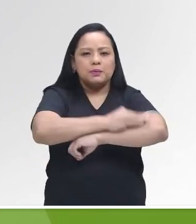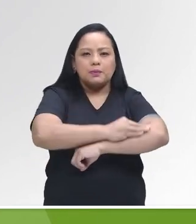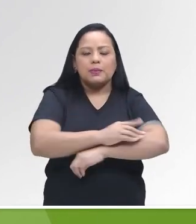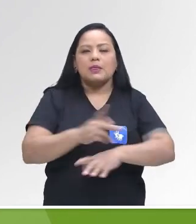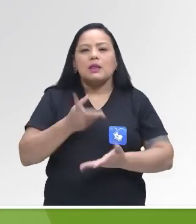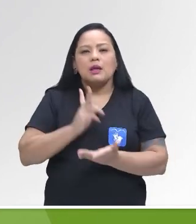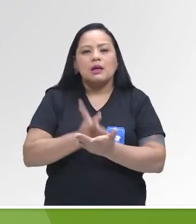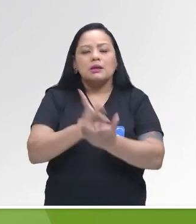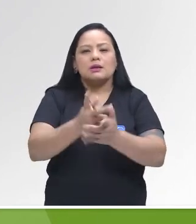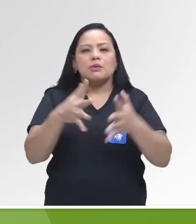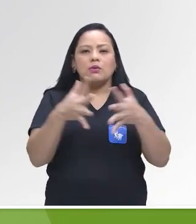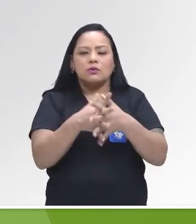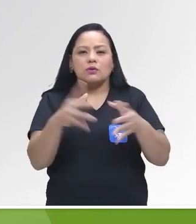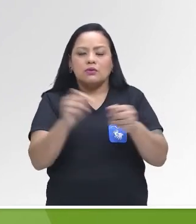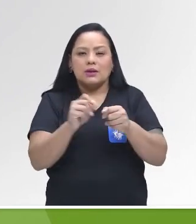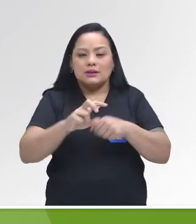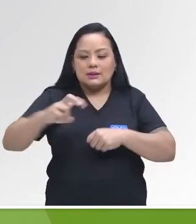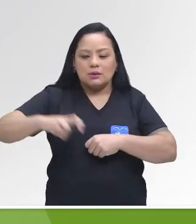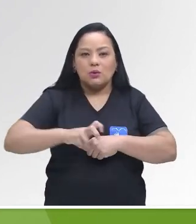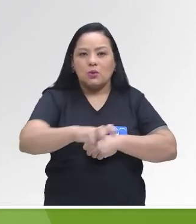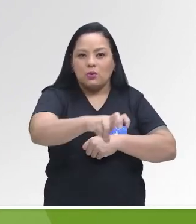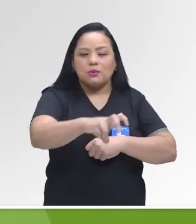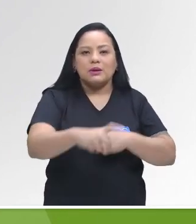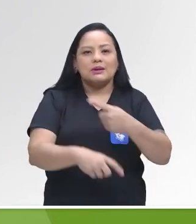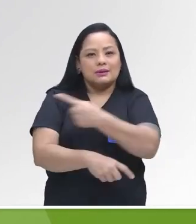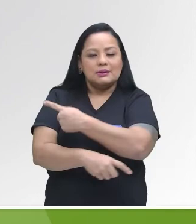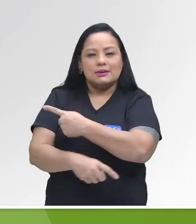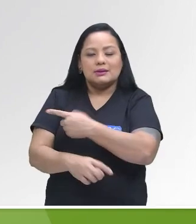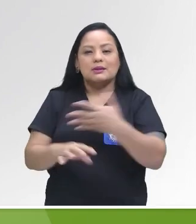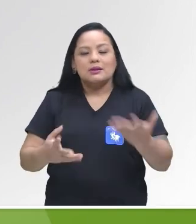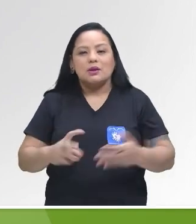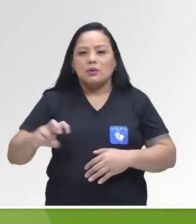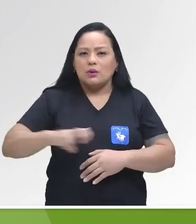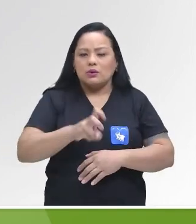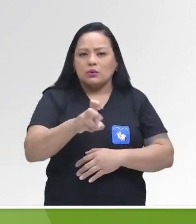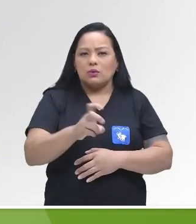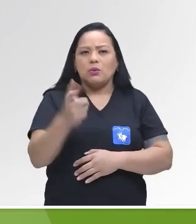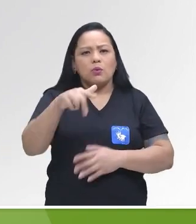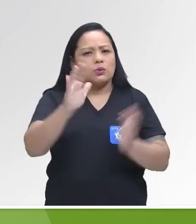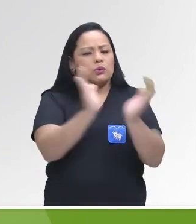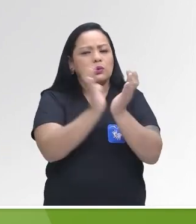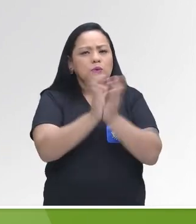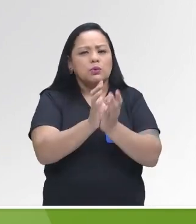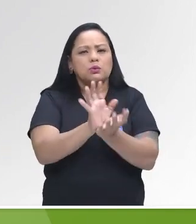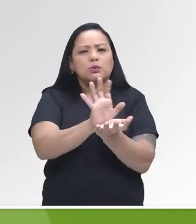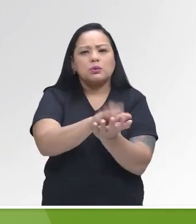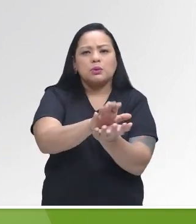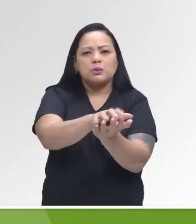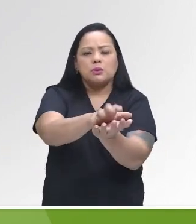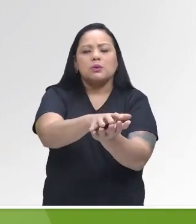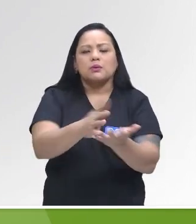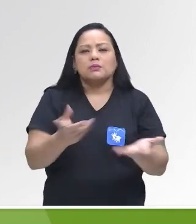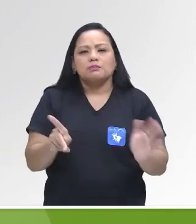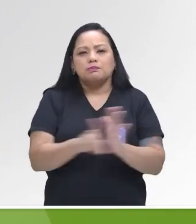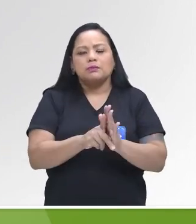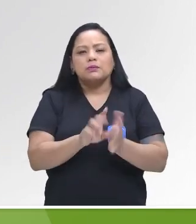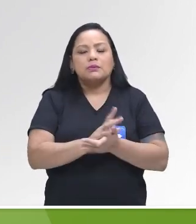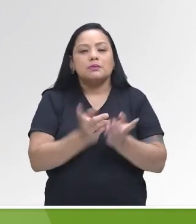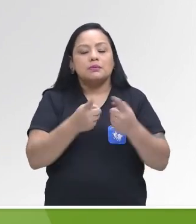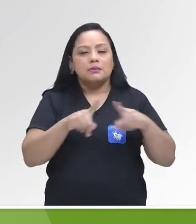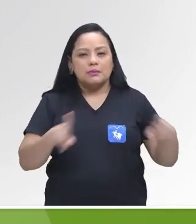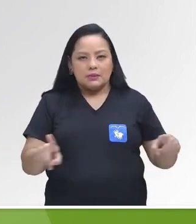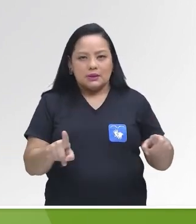ele foi confundido ali com cobra, e aí as cobras pertencem a uma outra classe que são os répteis, né?